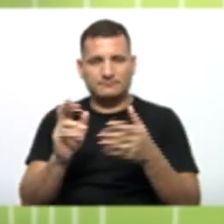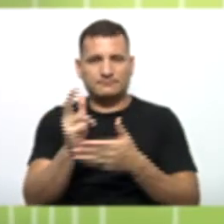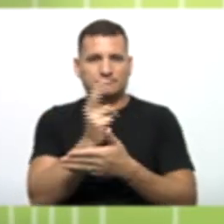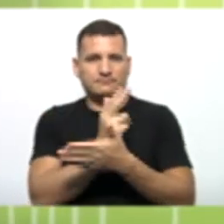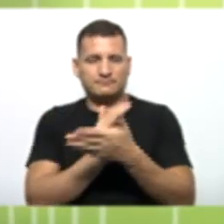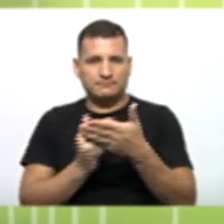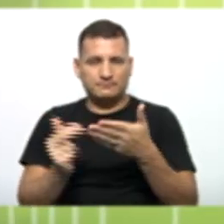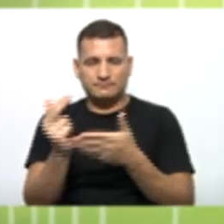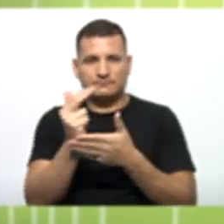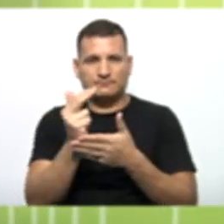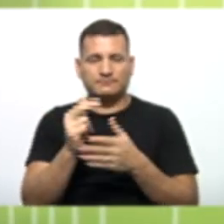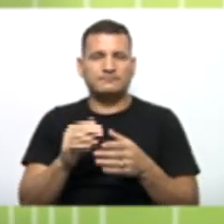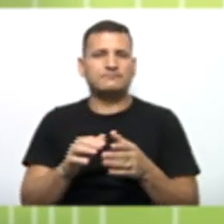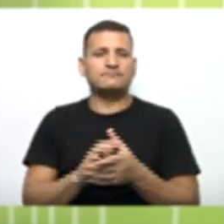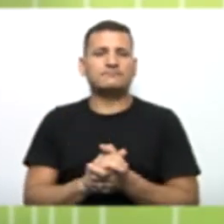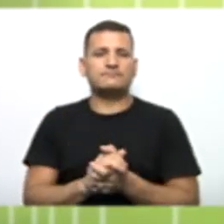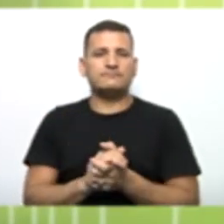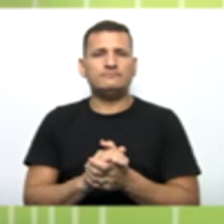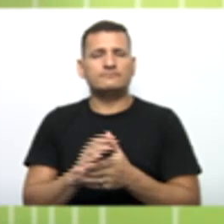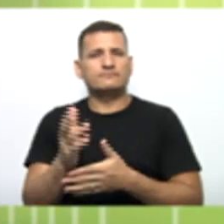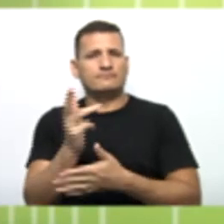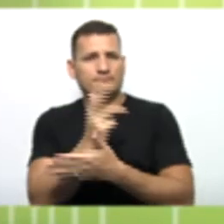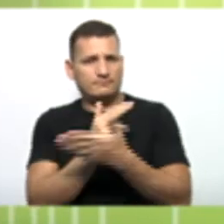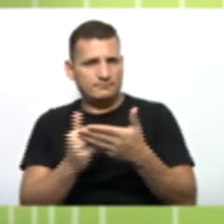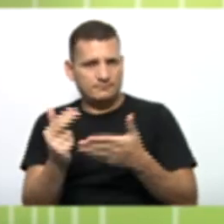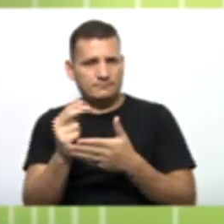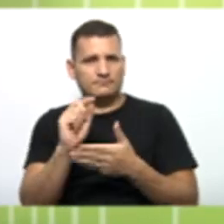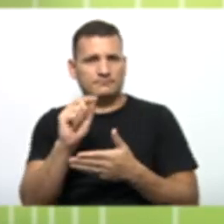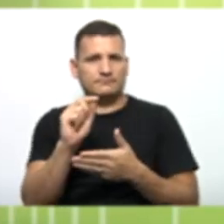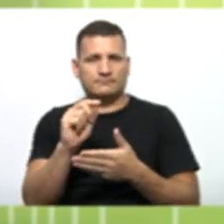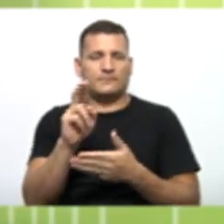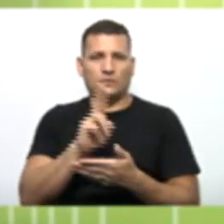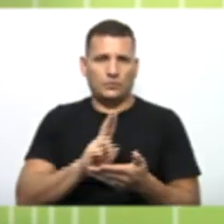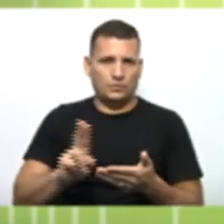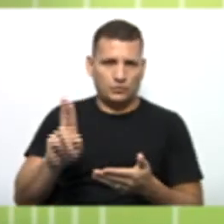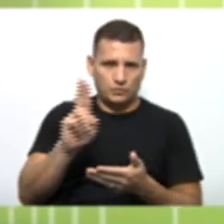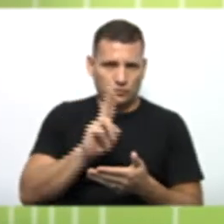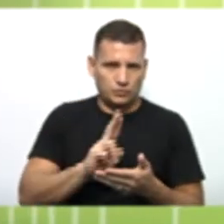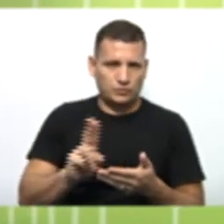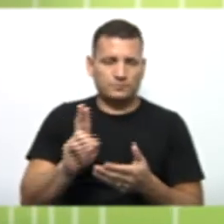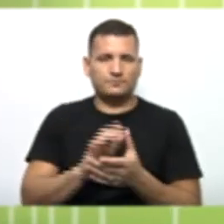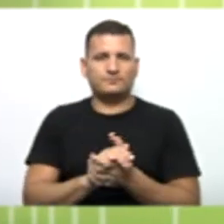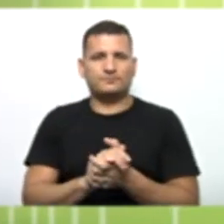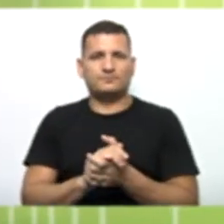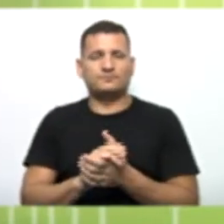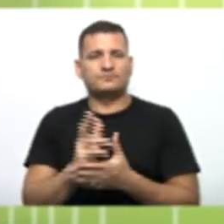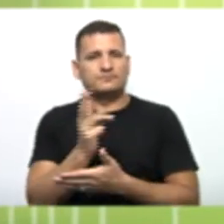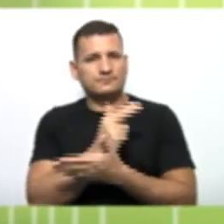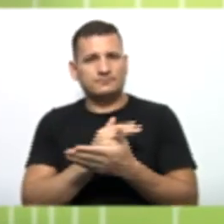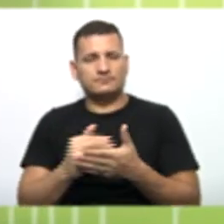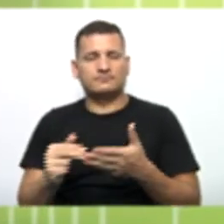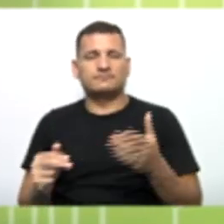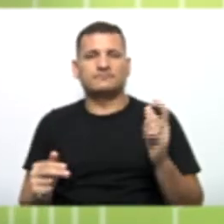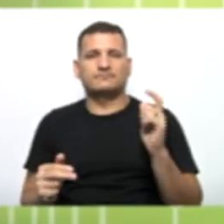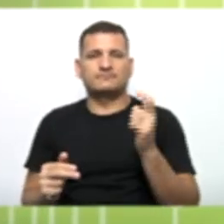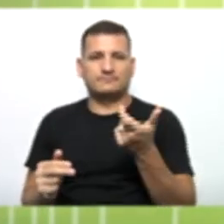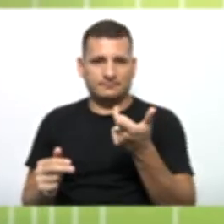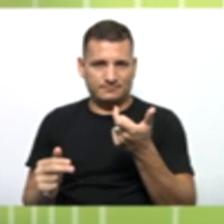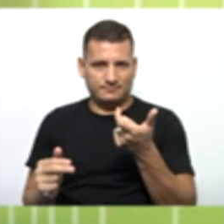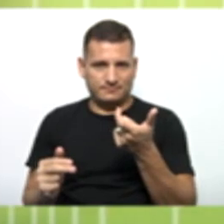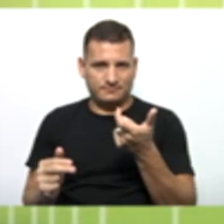diagramas, focamos principalmente no diagrama de caso de uso. Na última aula a gente conheceu o diagrama de classe, que nós vamos dar